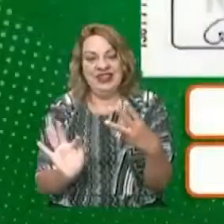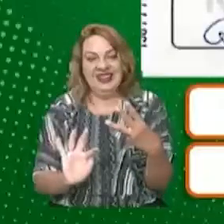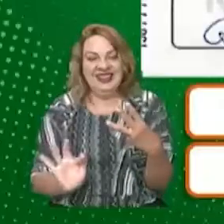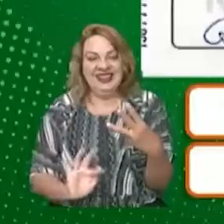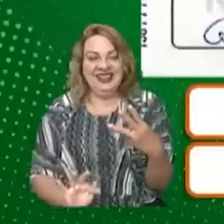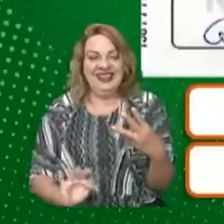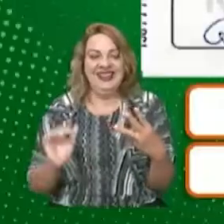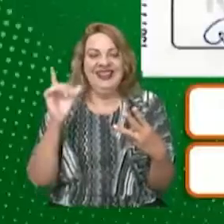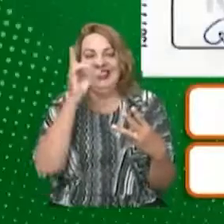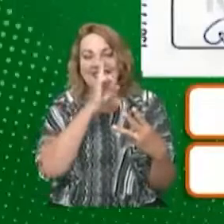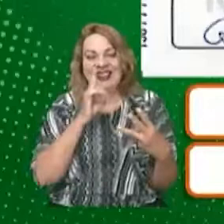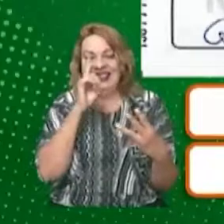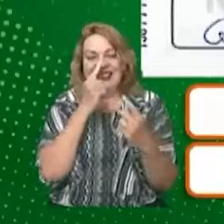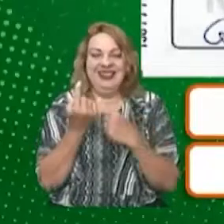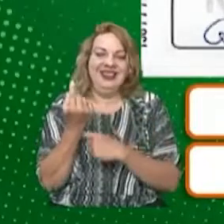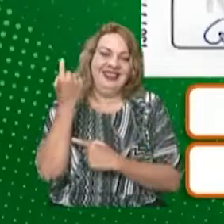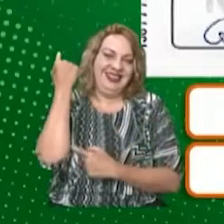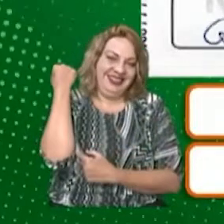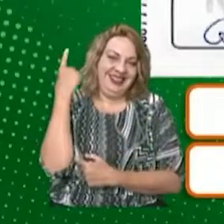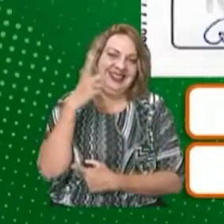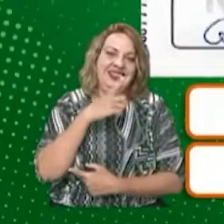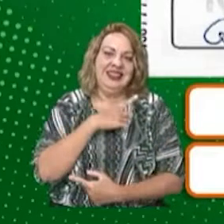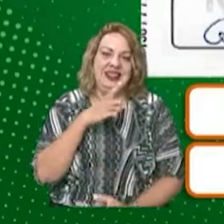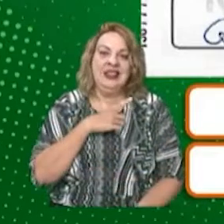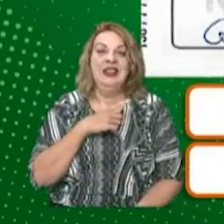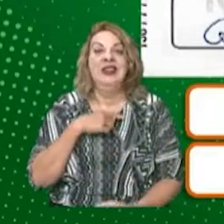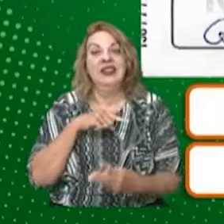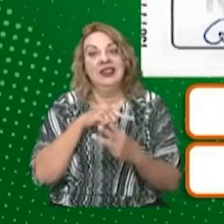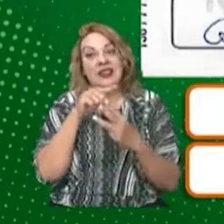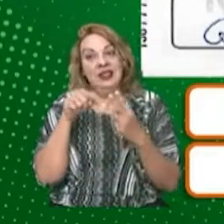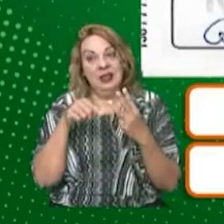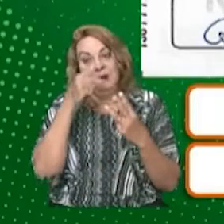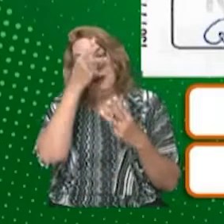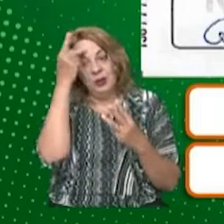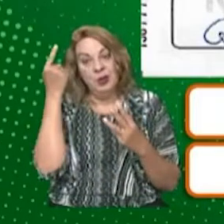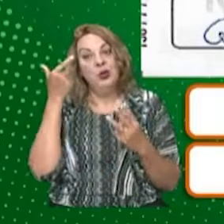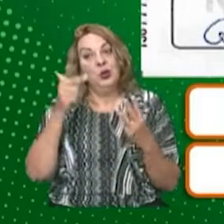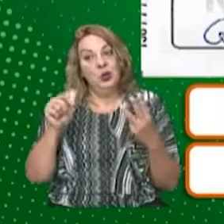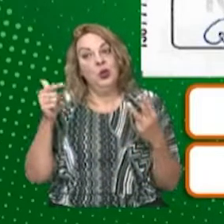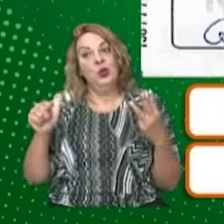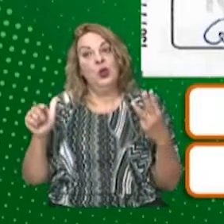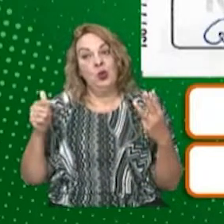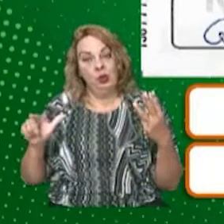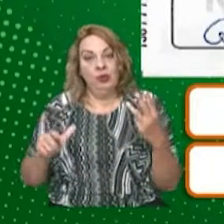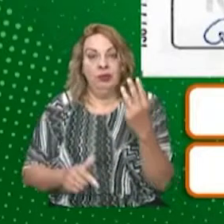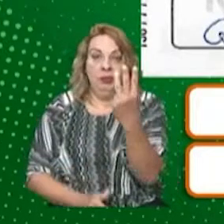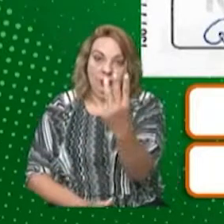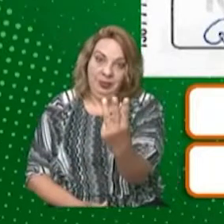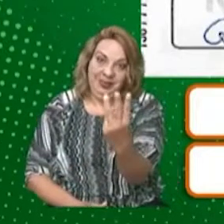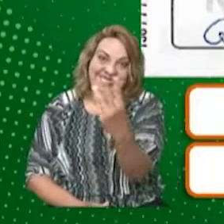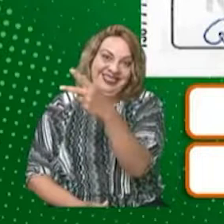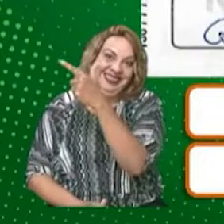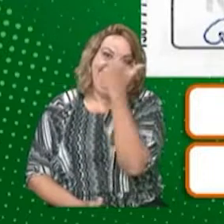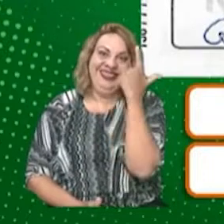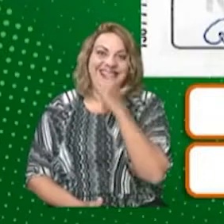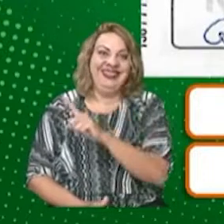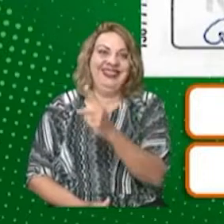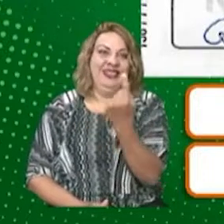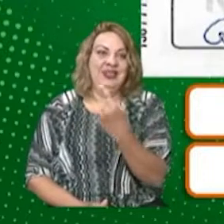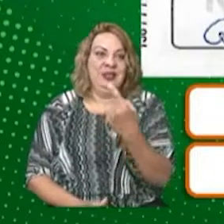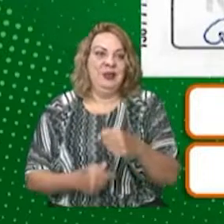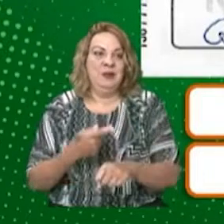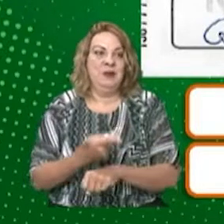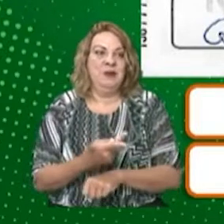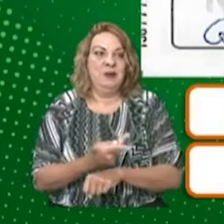domingo passado nós tivemos aqui um trio de felizardos e hoje repete a dose. 3 contemplados no primeiro prêmio. Vamos lá